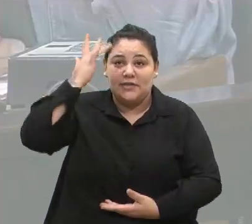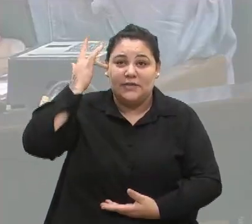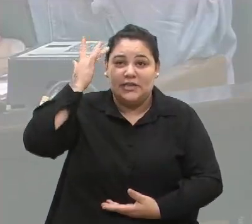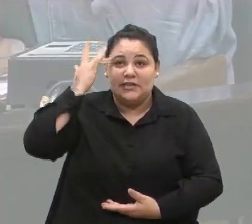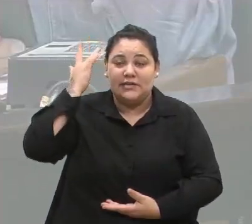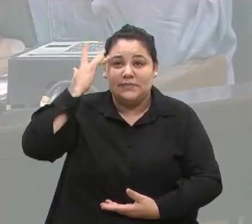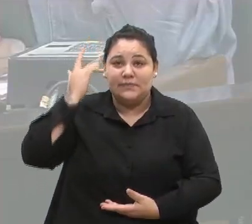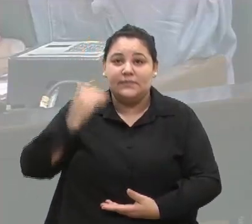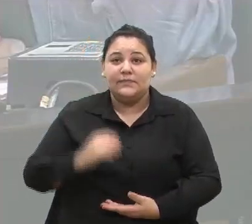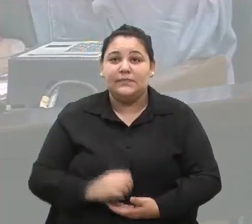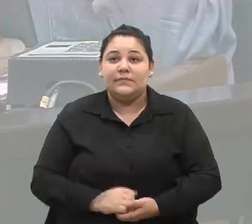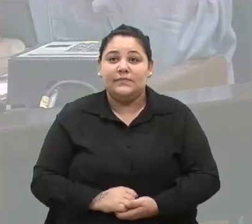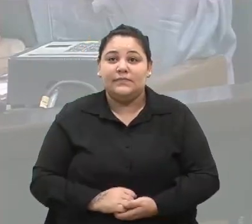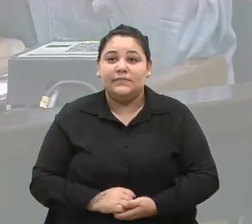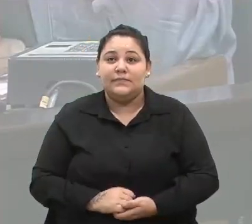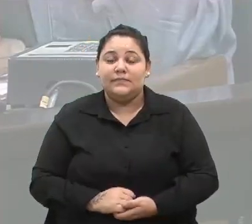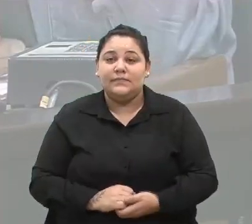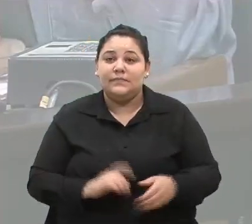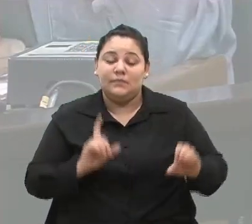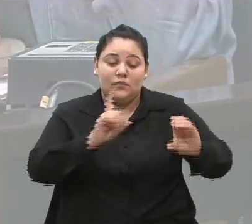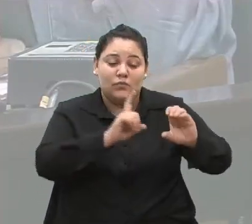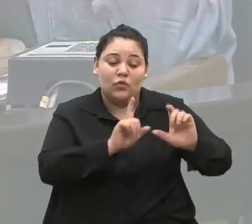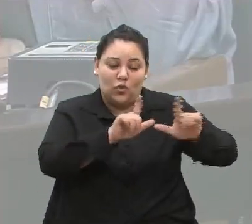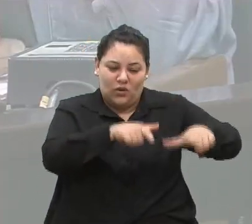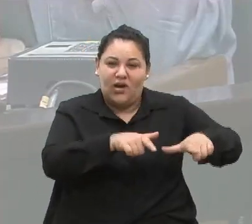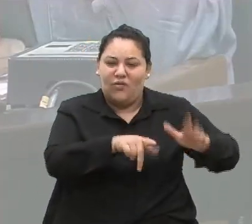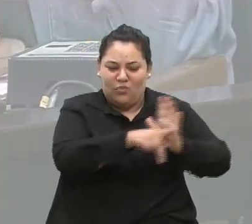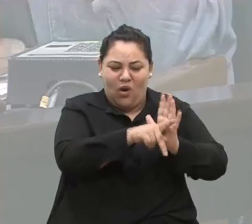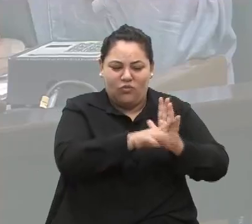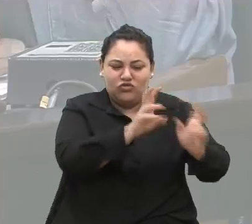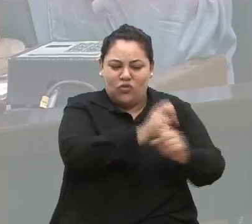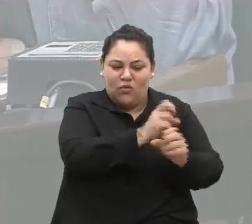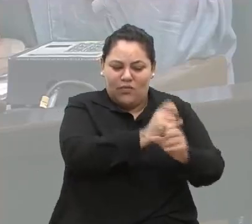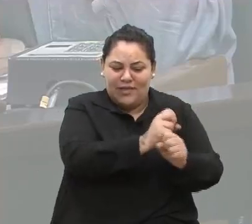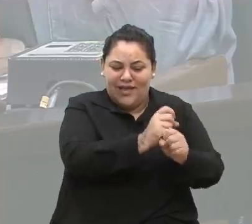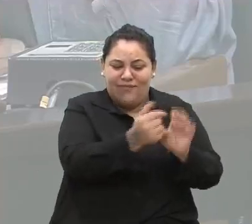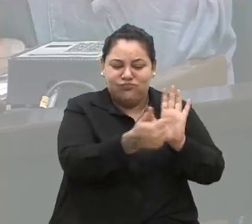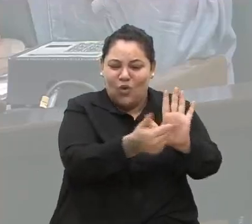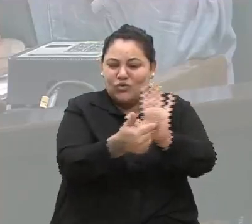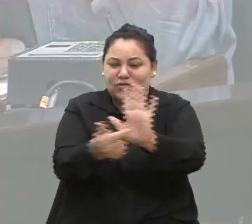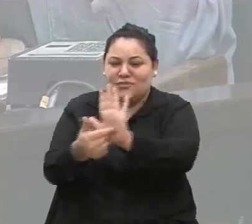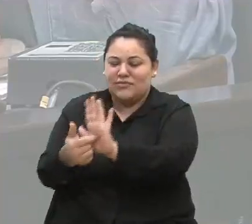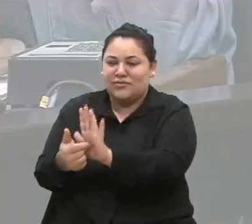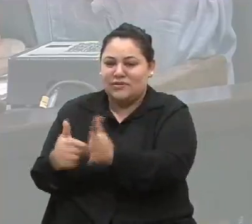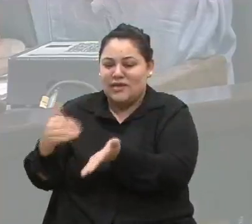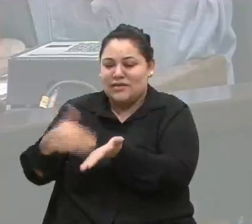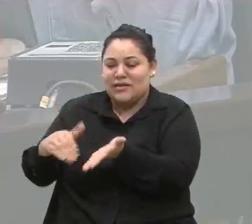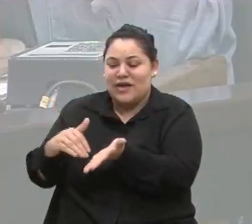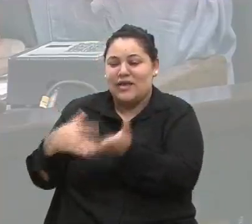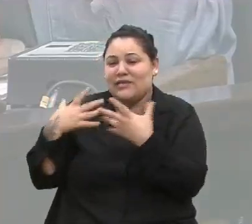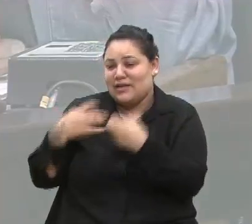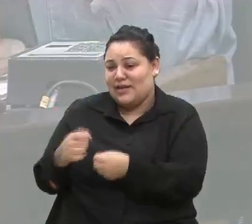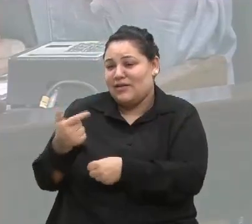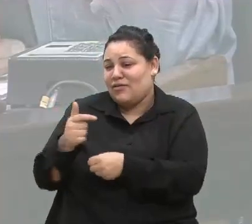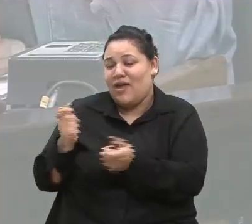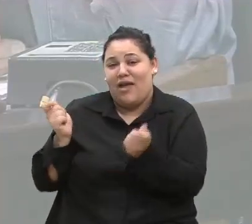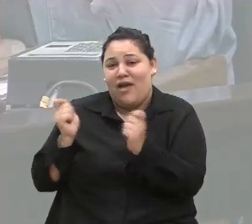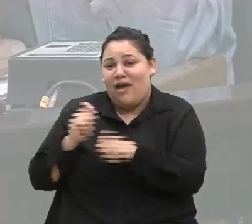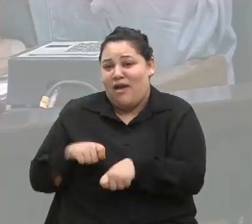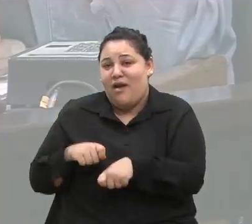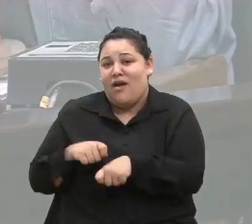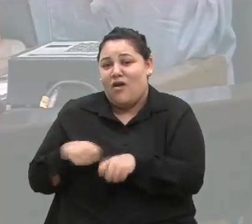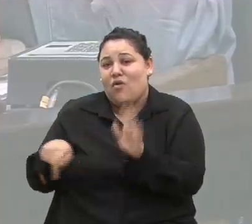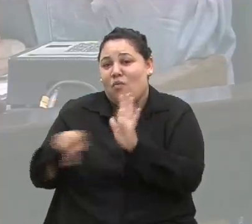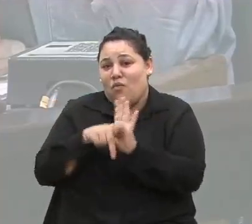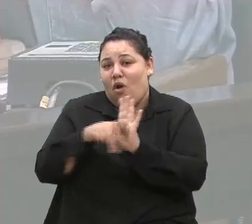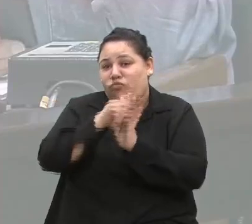Contas apontando tantos as secretarias competentes como o próprio prefeito, o próprio executivo.